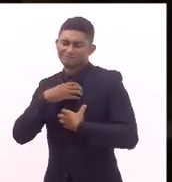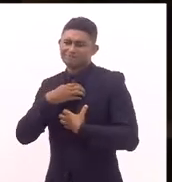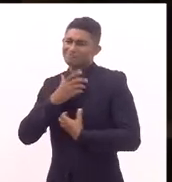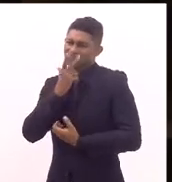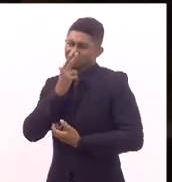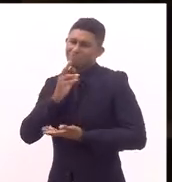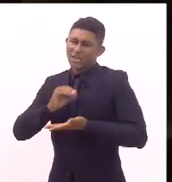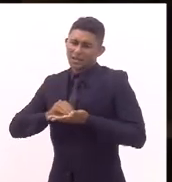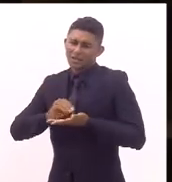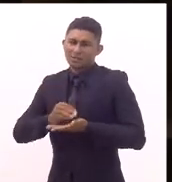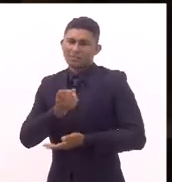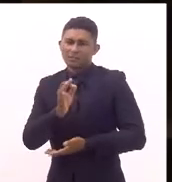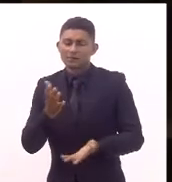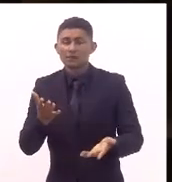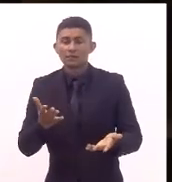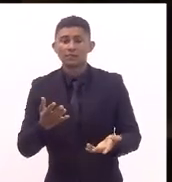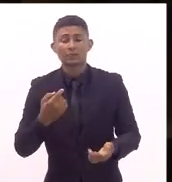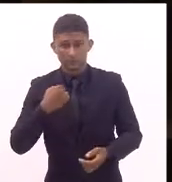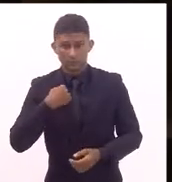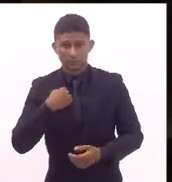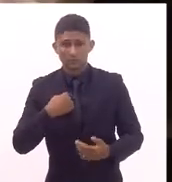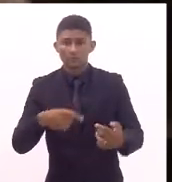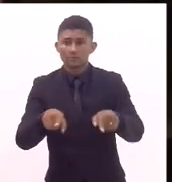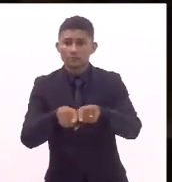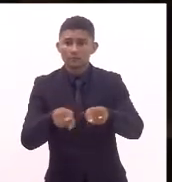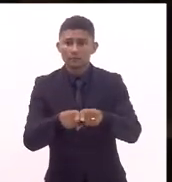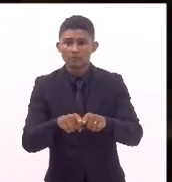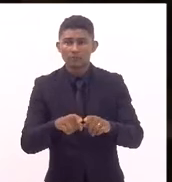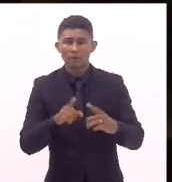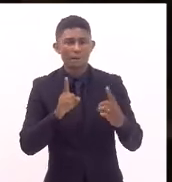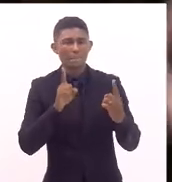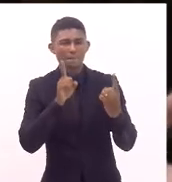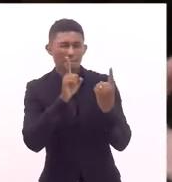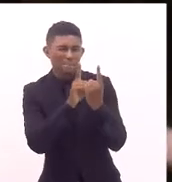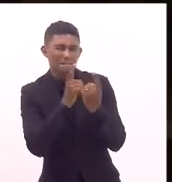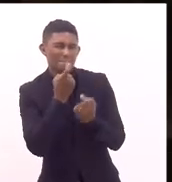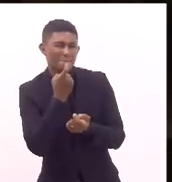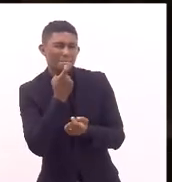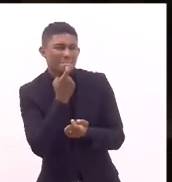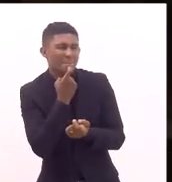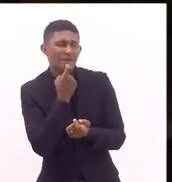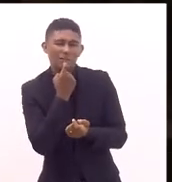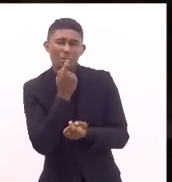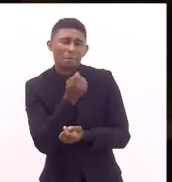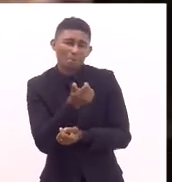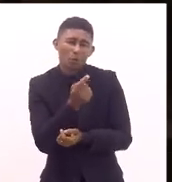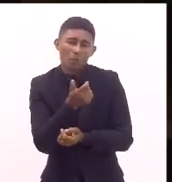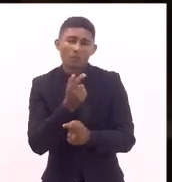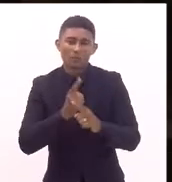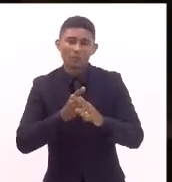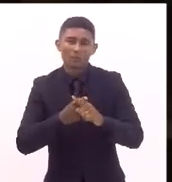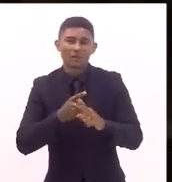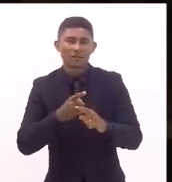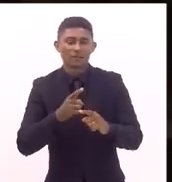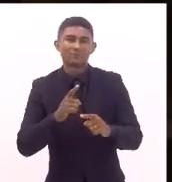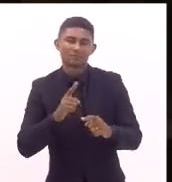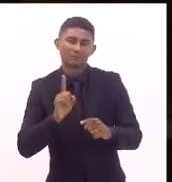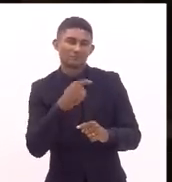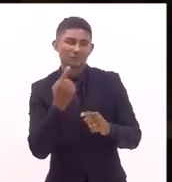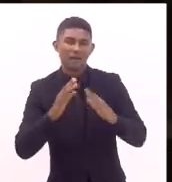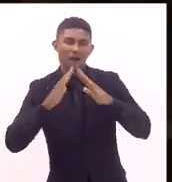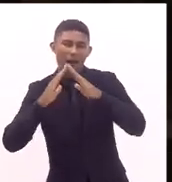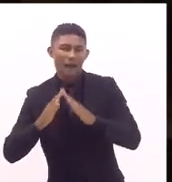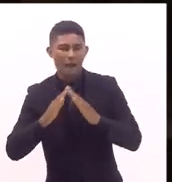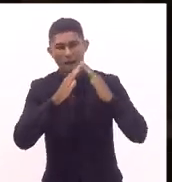nesse sentido e tem estado por perto porque também até fisicamente a gente termina se distanciando